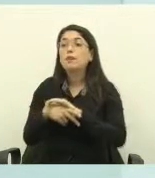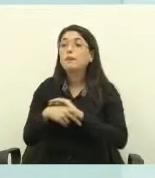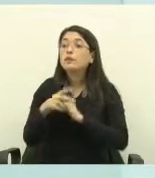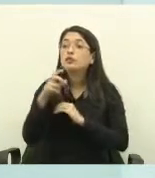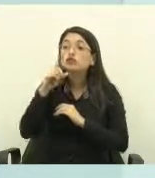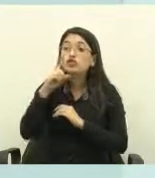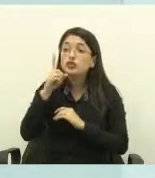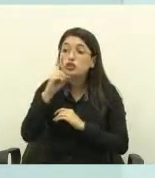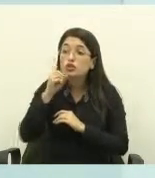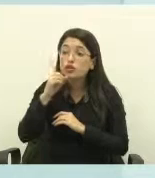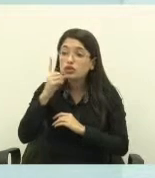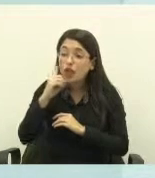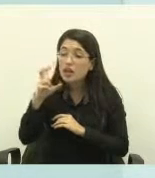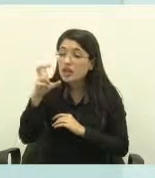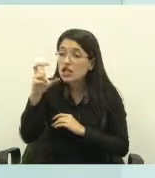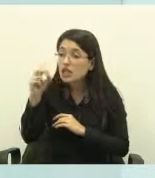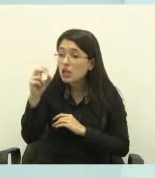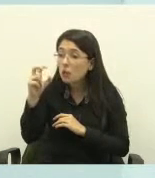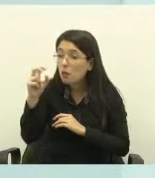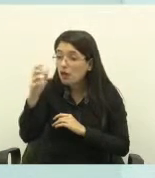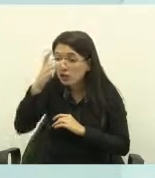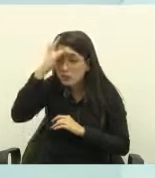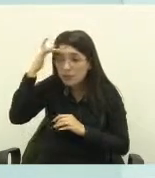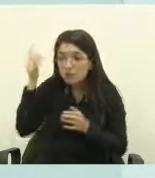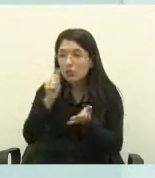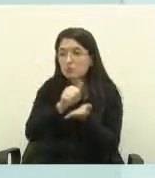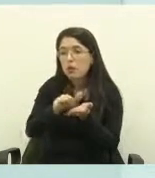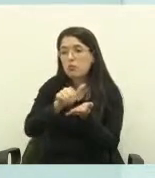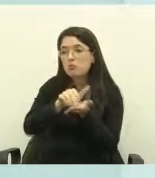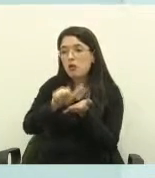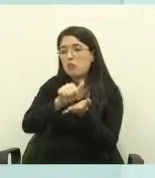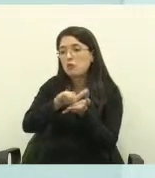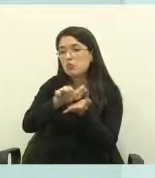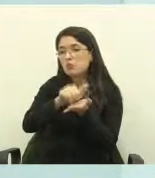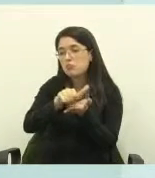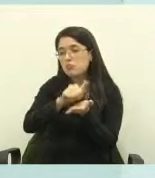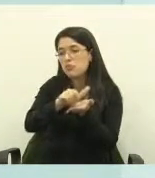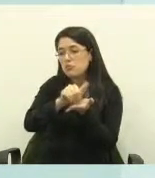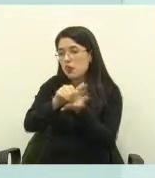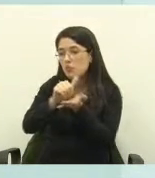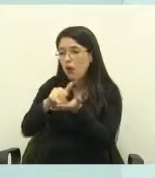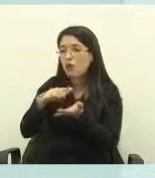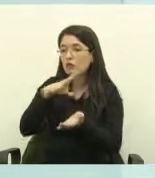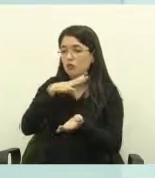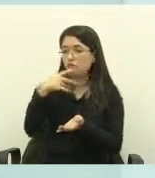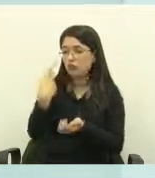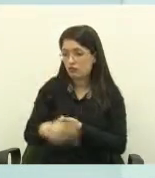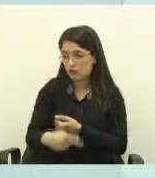demitidos com essa crise, e a Secretaria do Trabalho é uma secretaria importantíssima